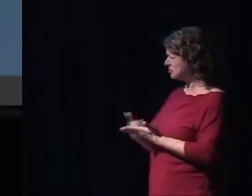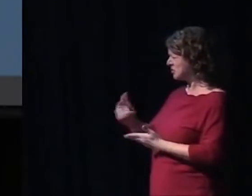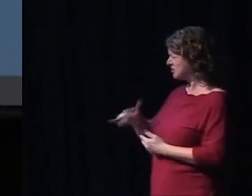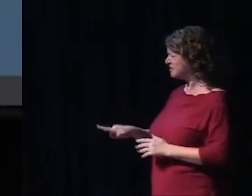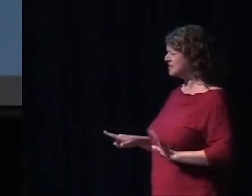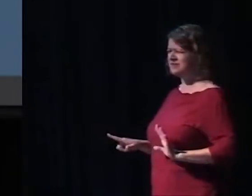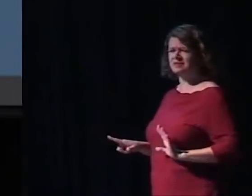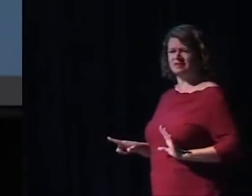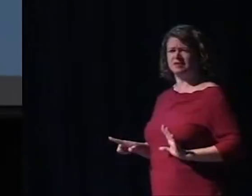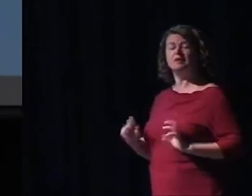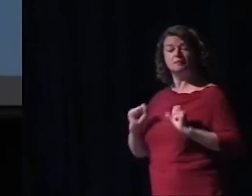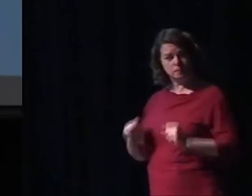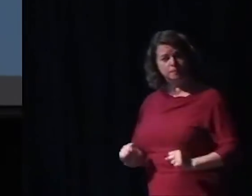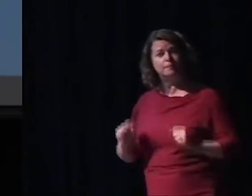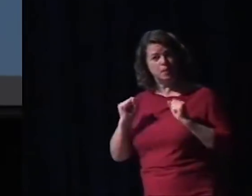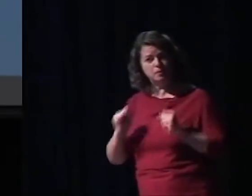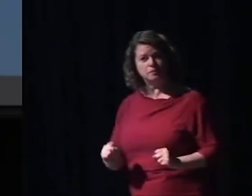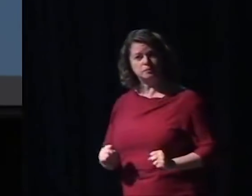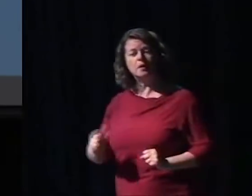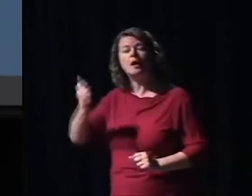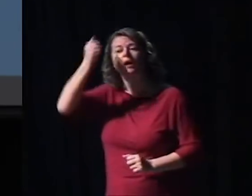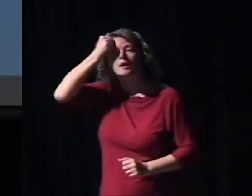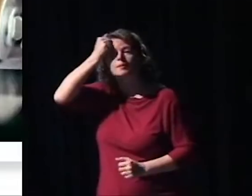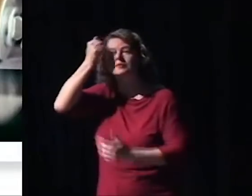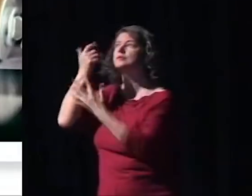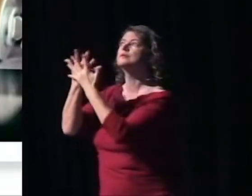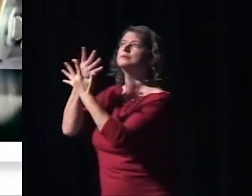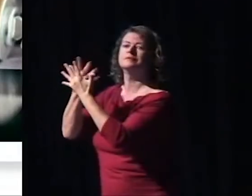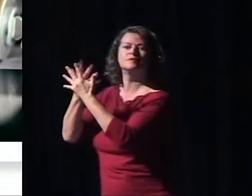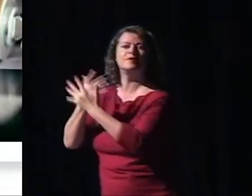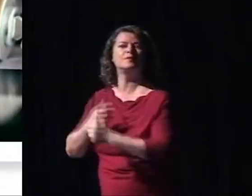eu vou ter uma outra oportunidade. Arrependimento e confissão.